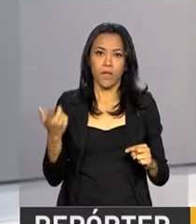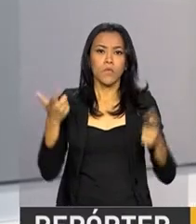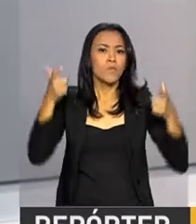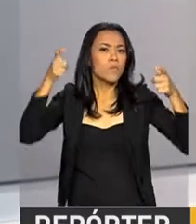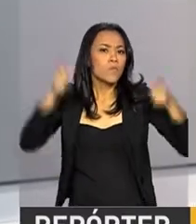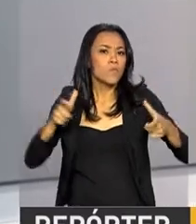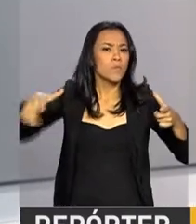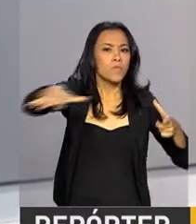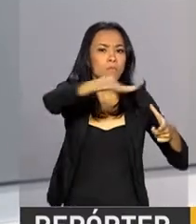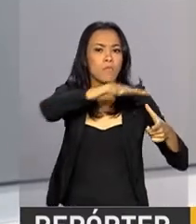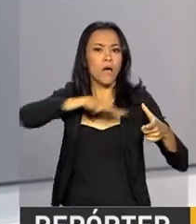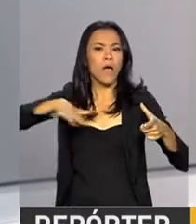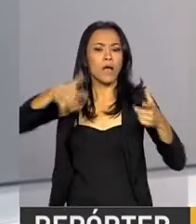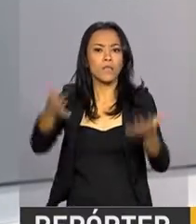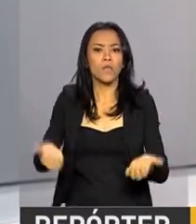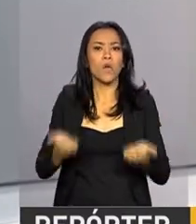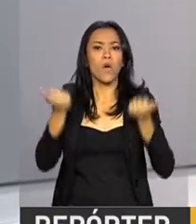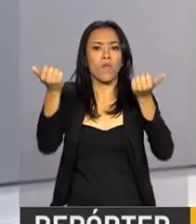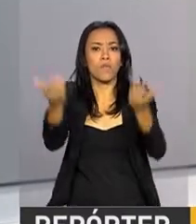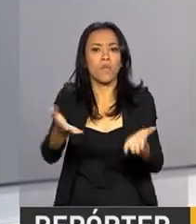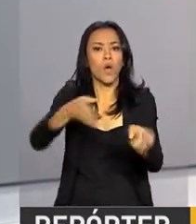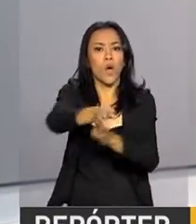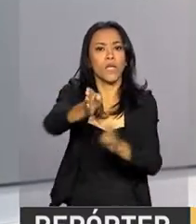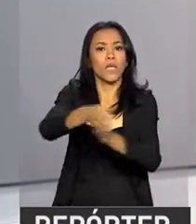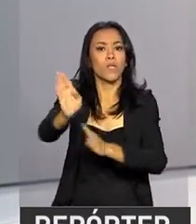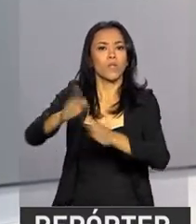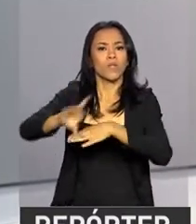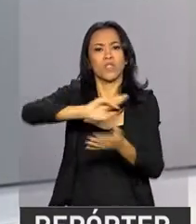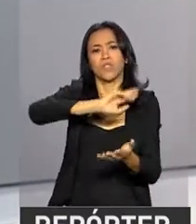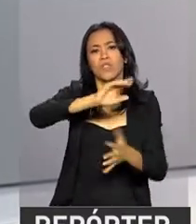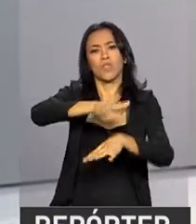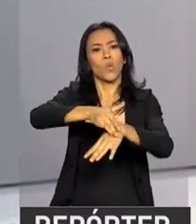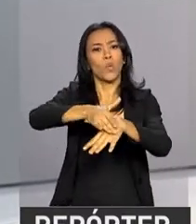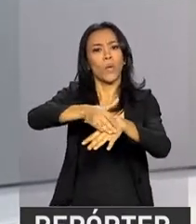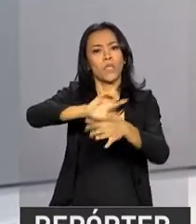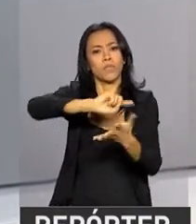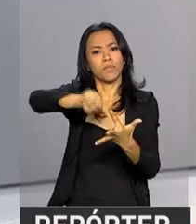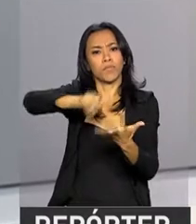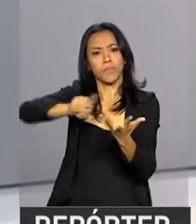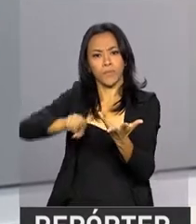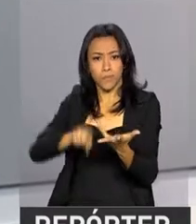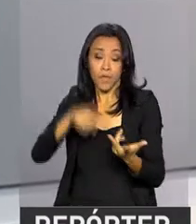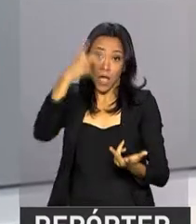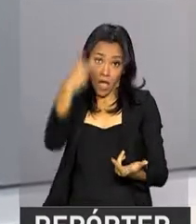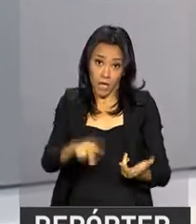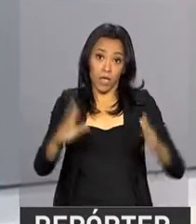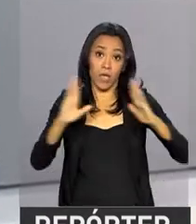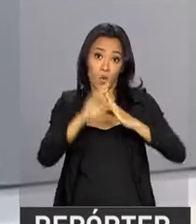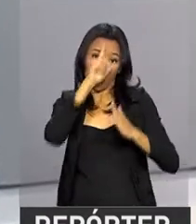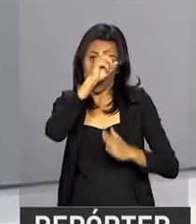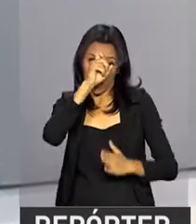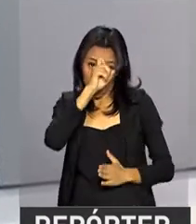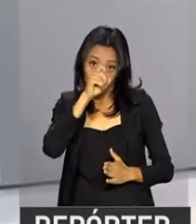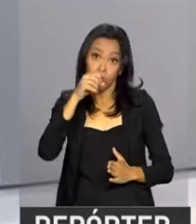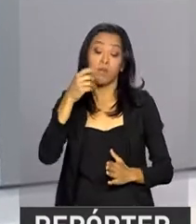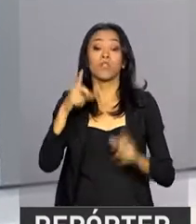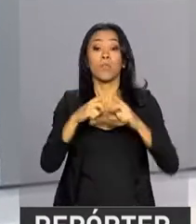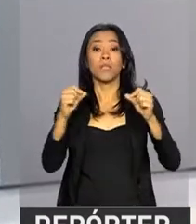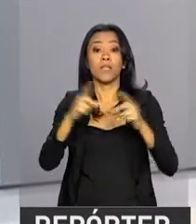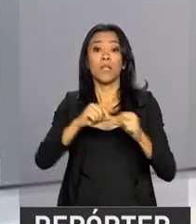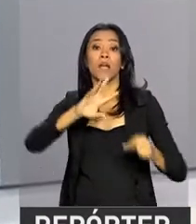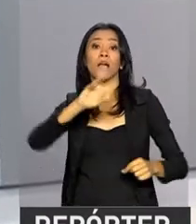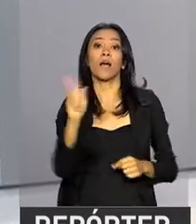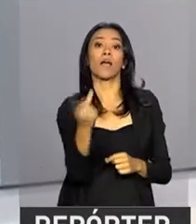espaço dedicado a oferecer orientações sobre prevenção de doenças. O Hospital Universitário de Brasília, o HUB, quer incentivar